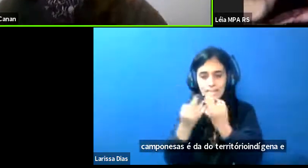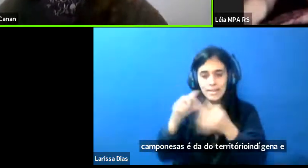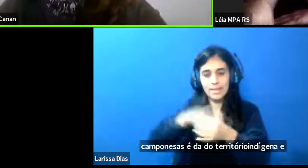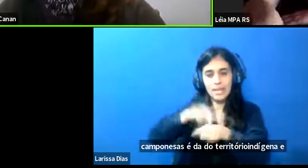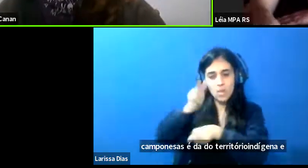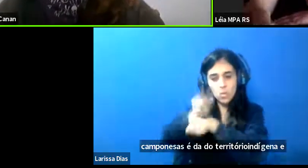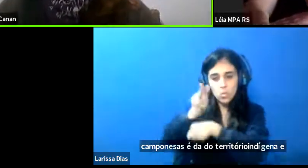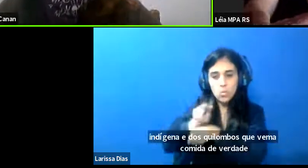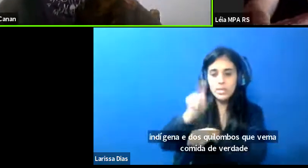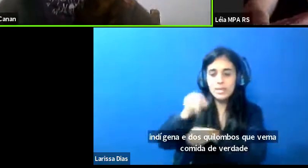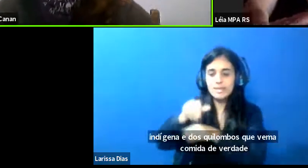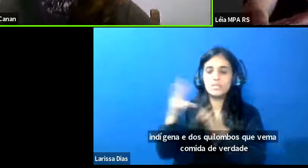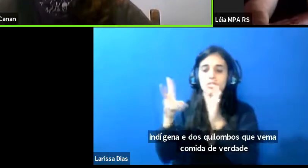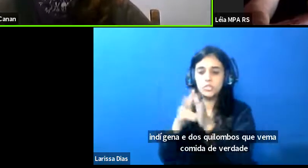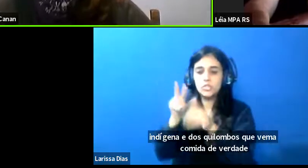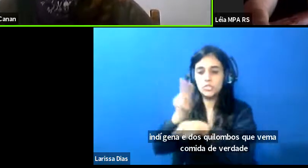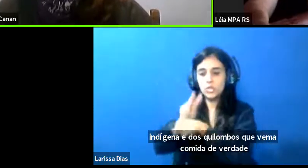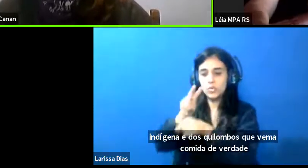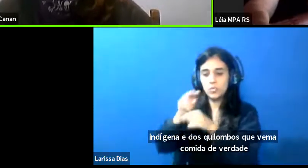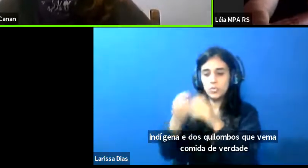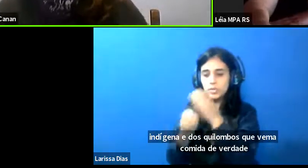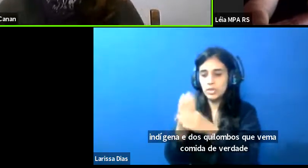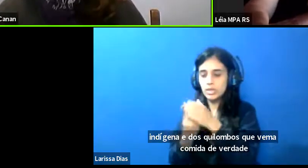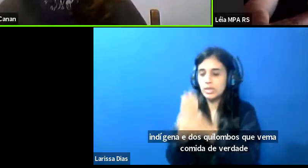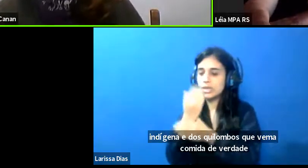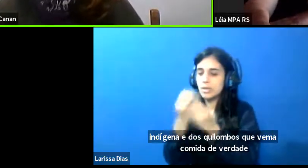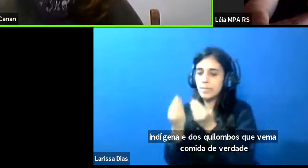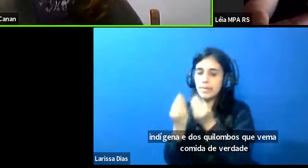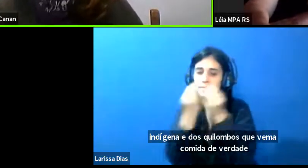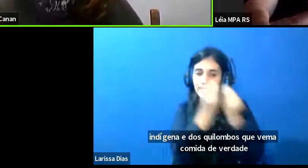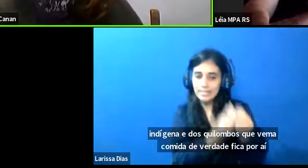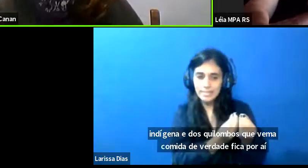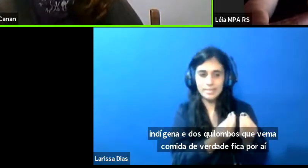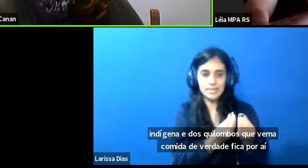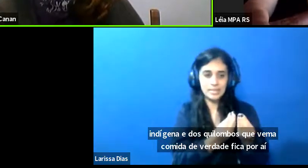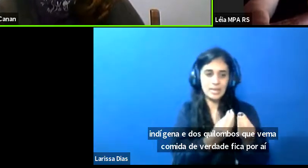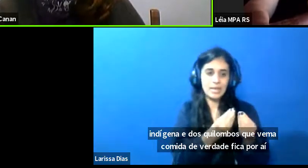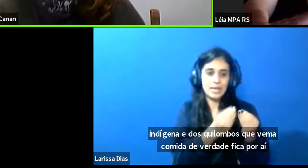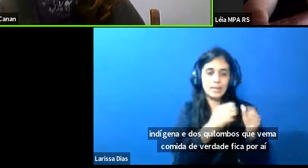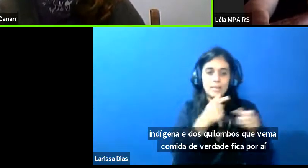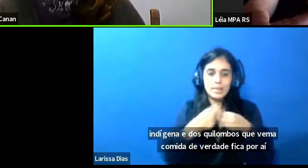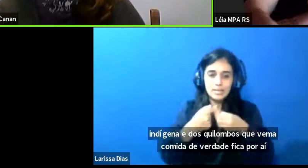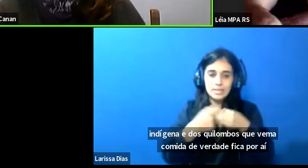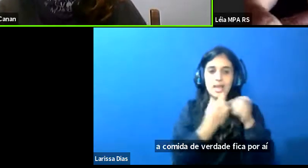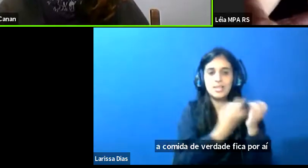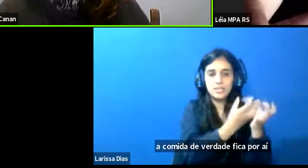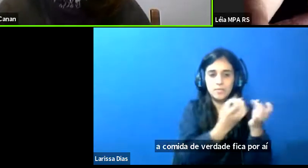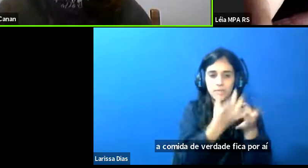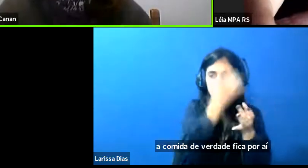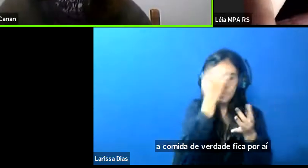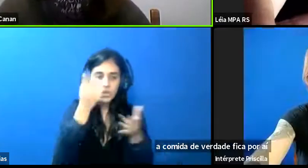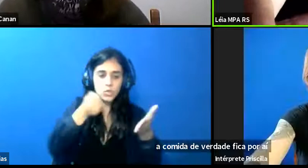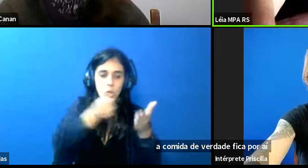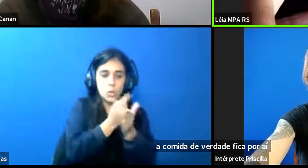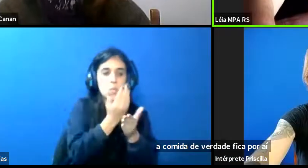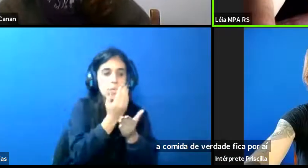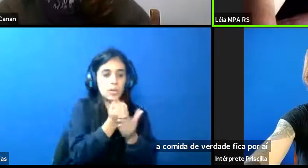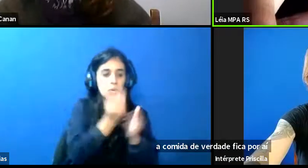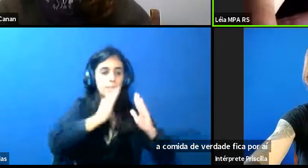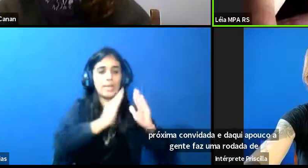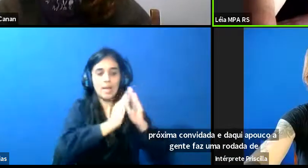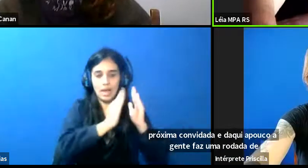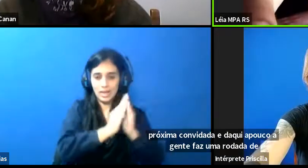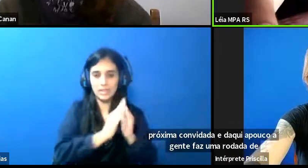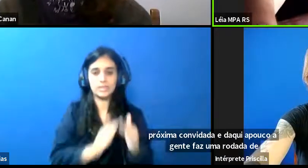aí, tá? Eu vou chamar a próxima convidada e daqui a pouco a gente faz uma rodada de conversa. Então,